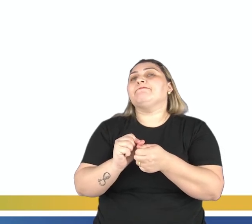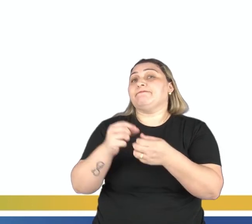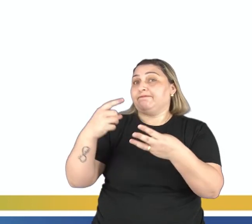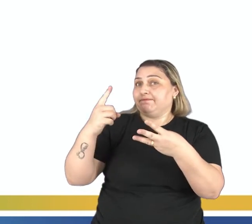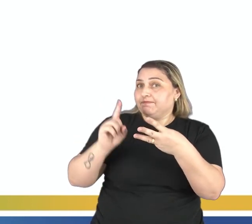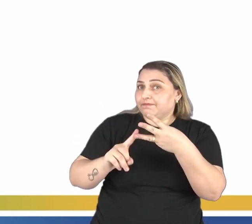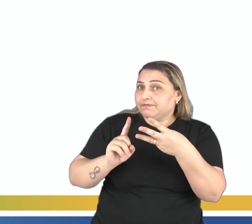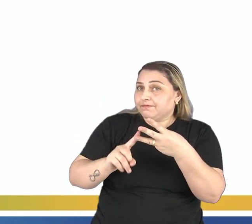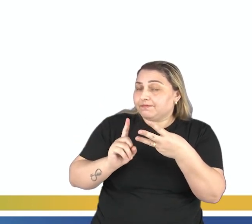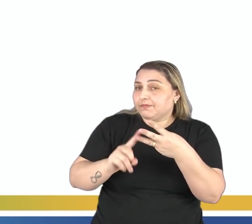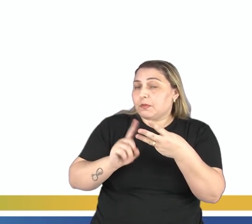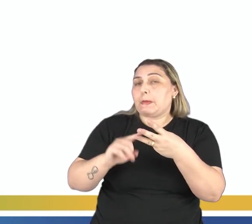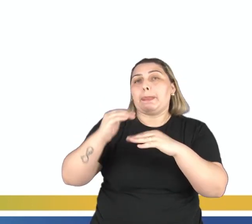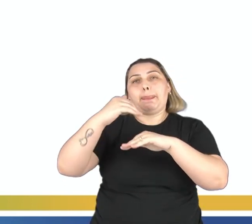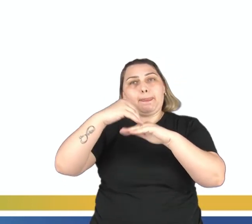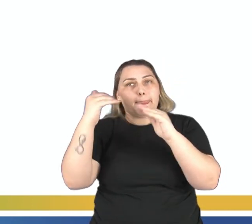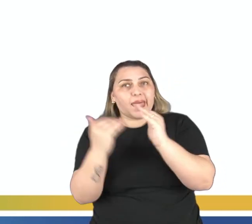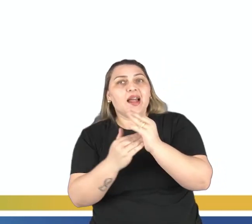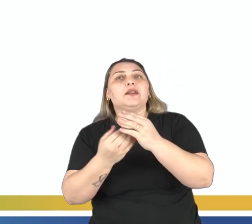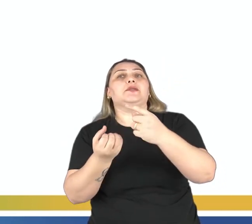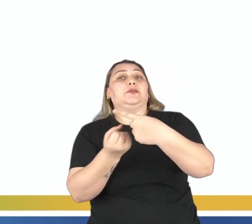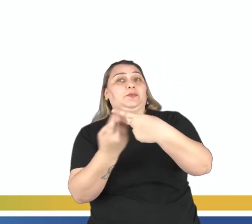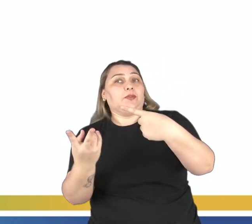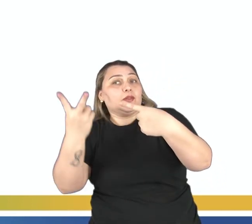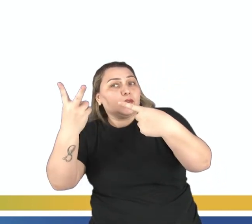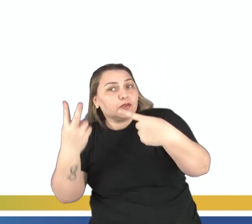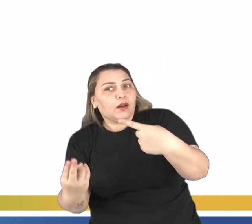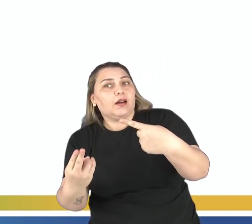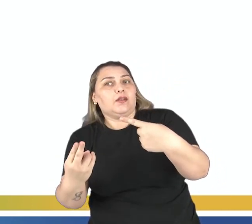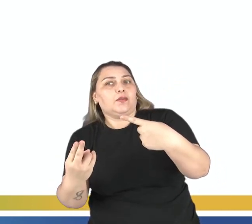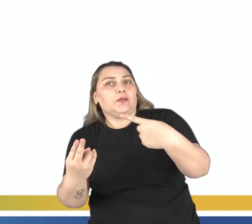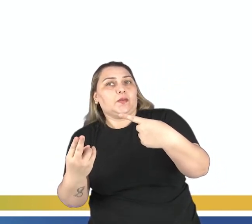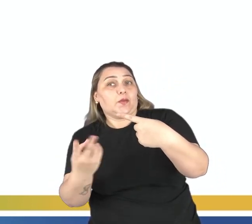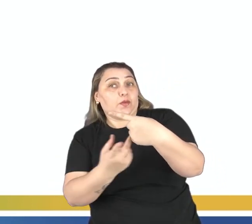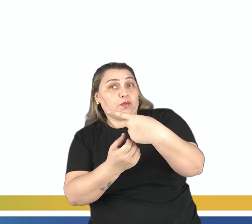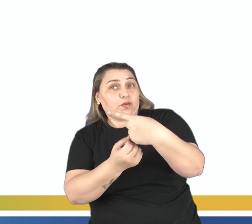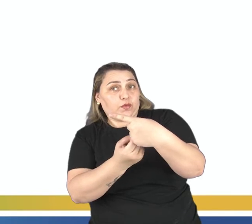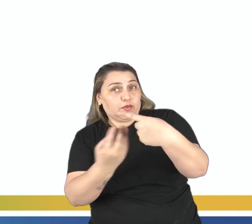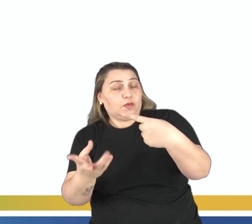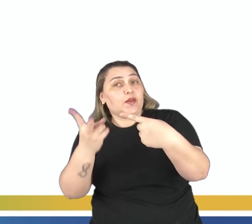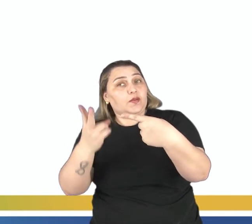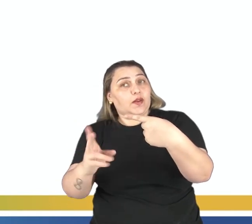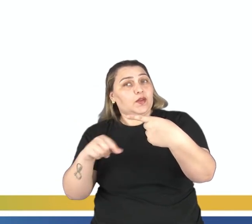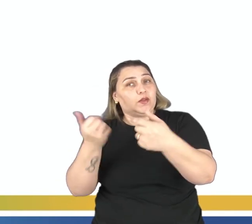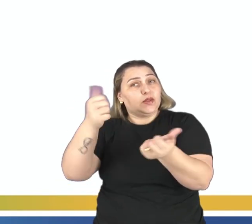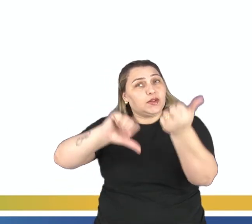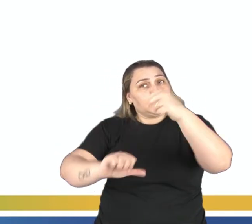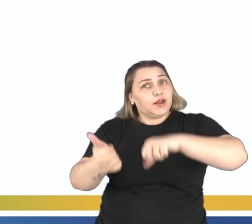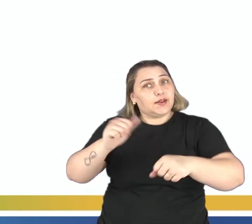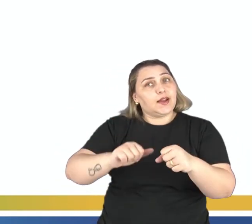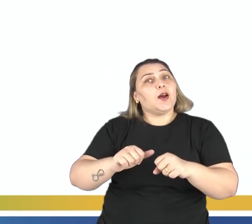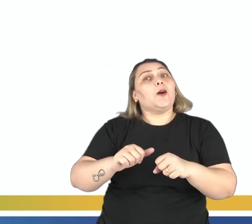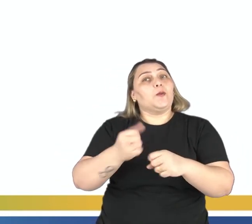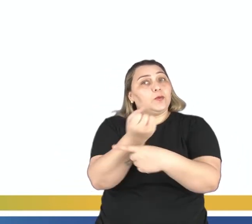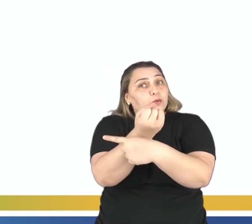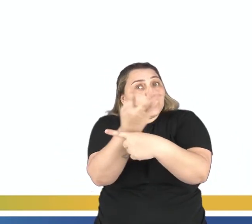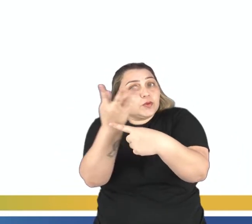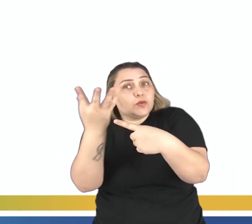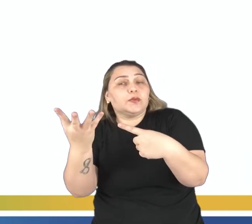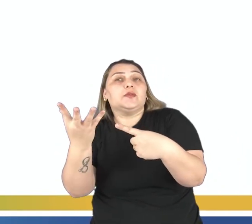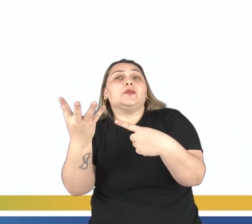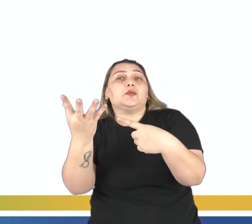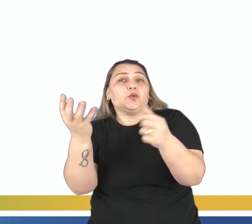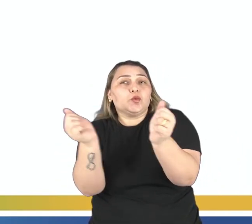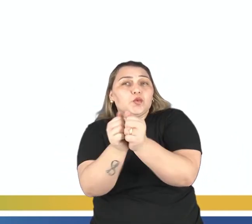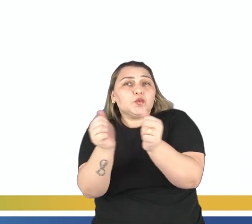terceira situação. Todos os numeradores, eles são iguais. Quando os numeradores são iguais, nós vamos analisar o quê? Os denominadores, os